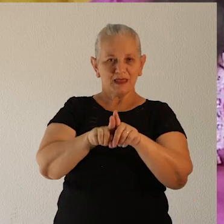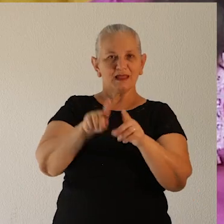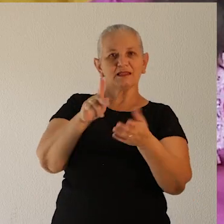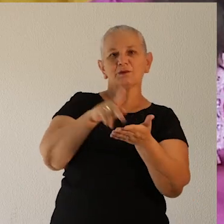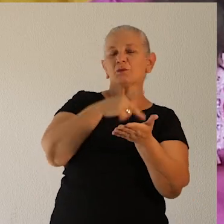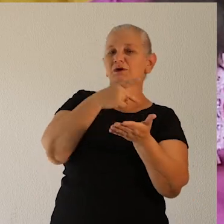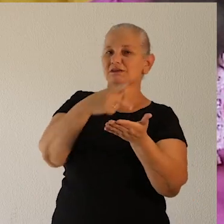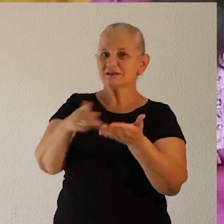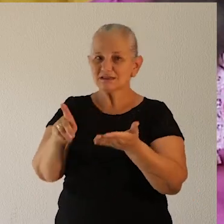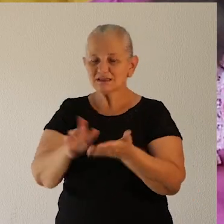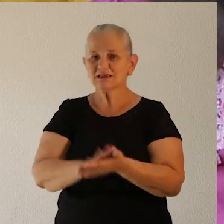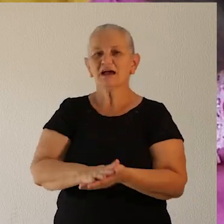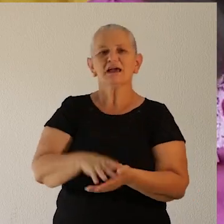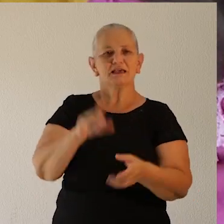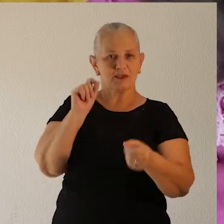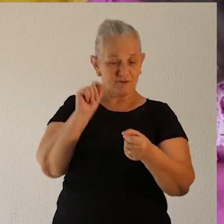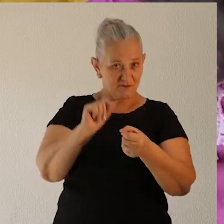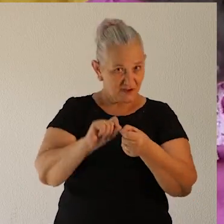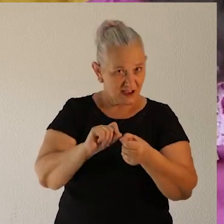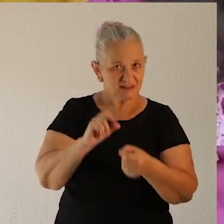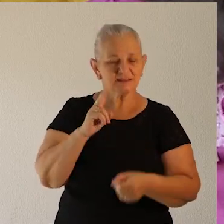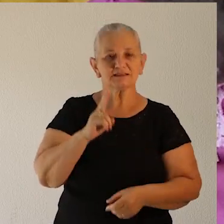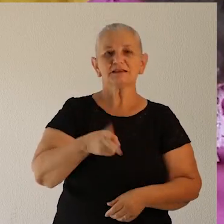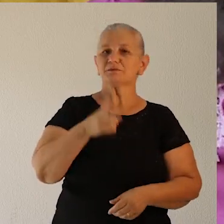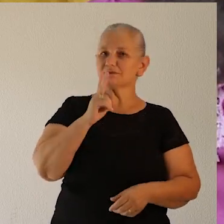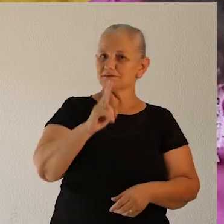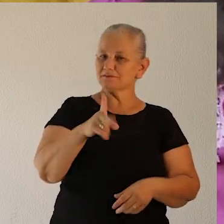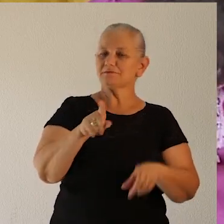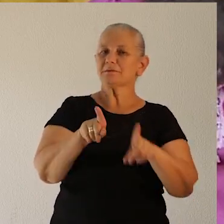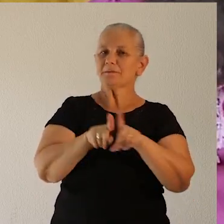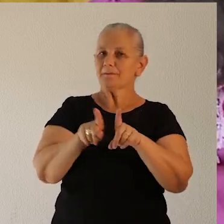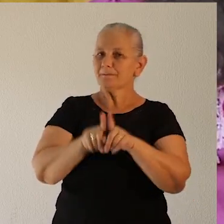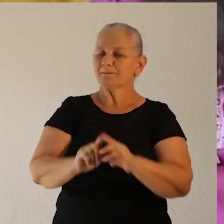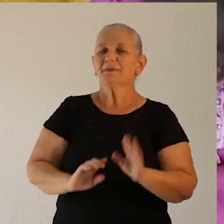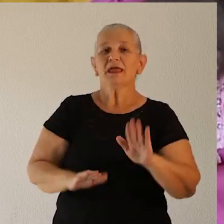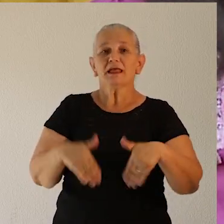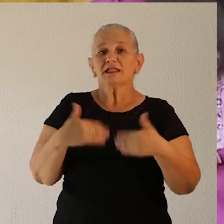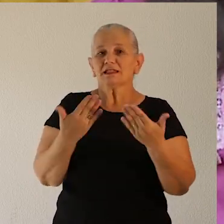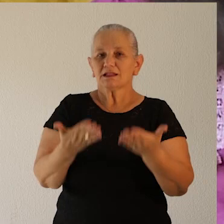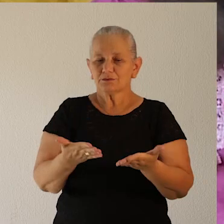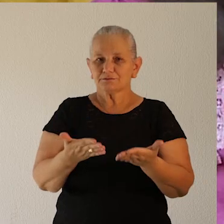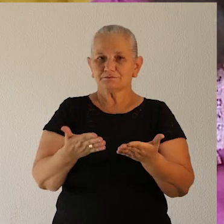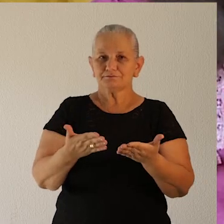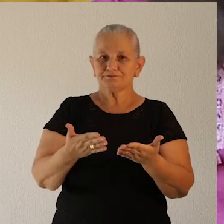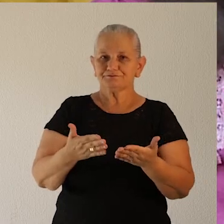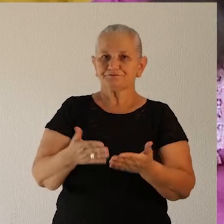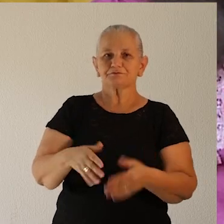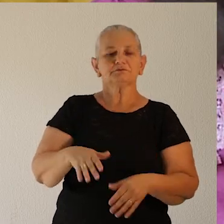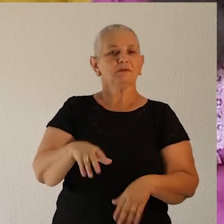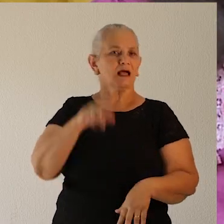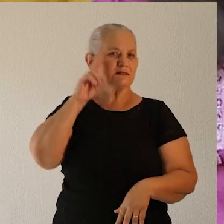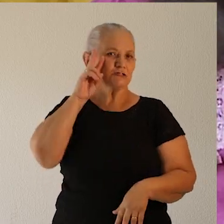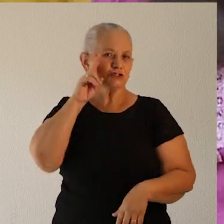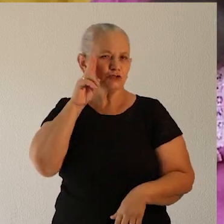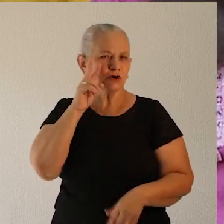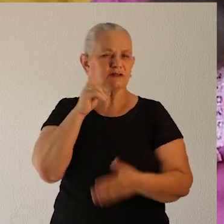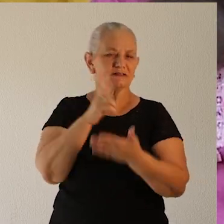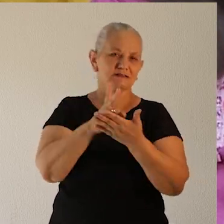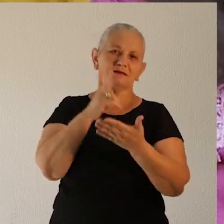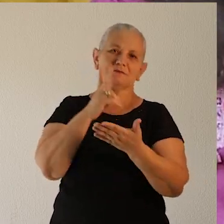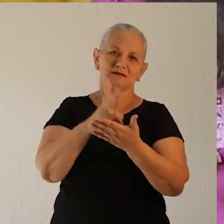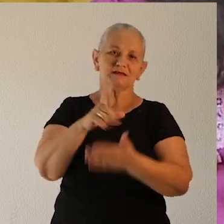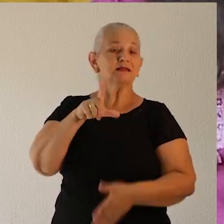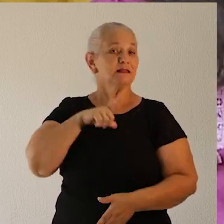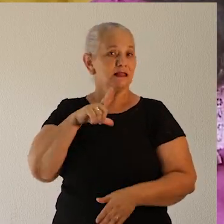personagem, criar o personagem, criar o... Então, a arte tem, né, várias possibilidades, né,